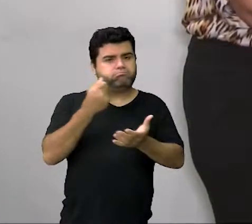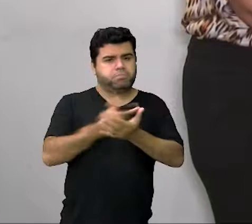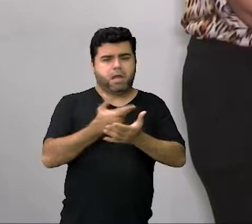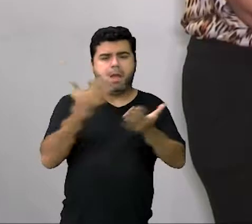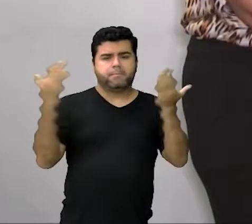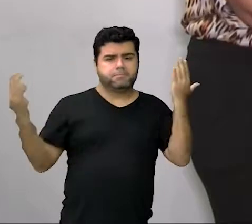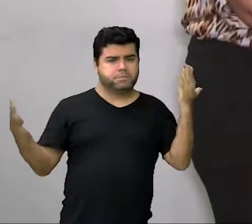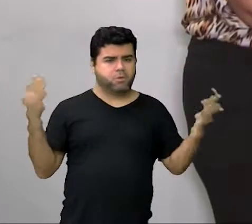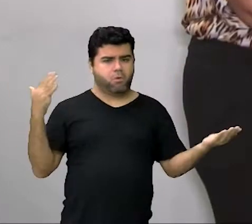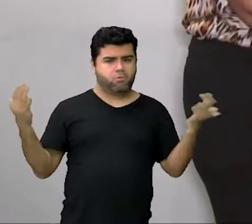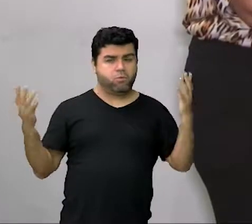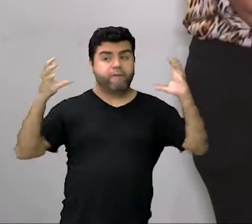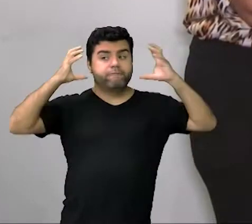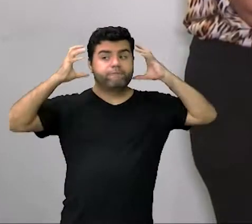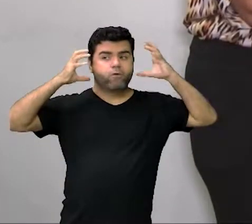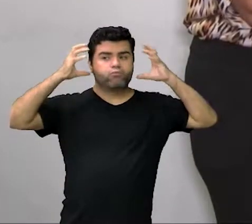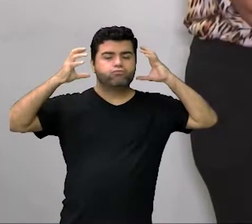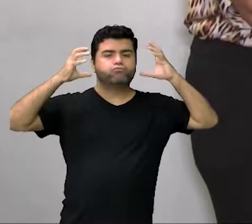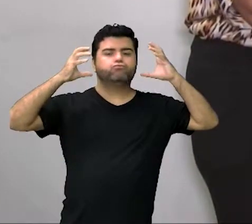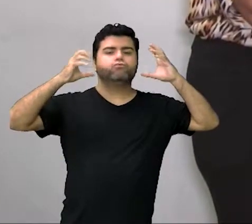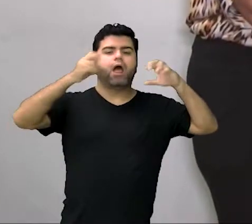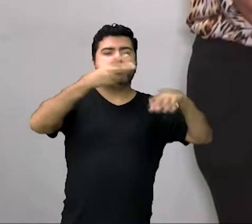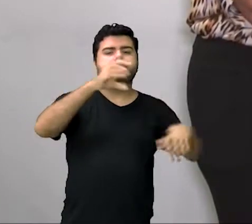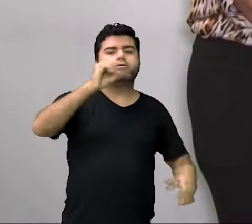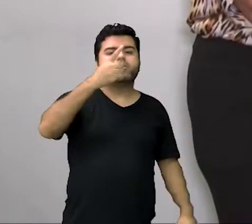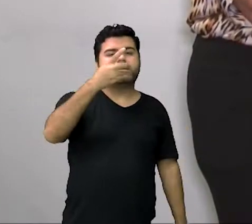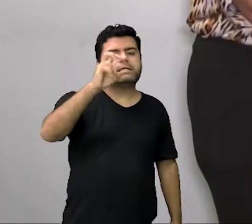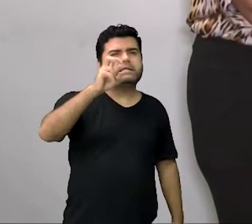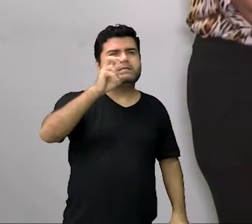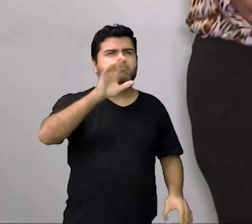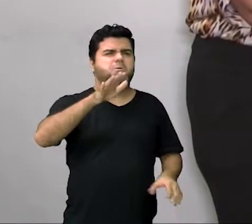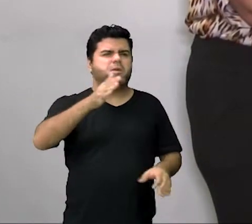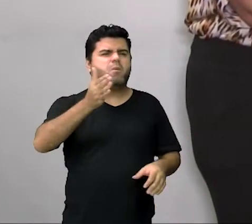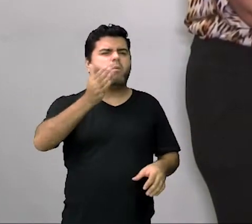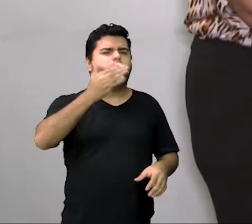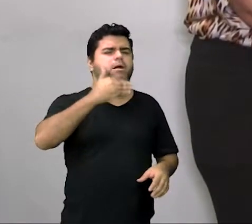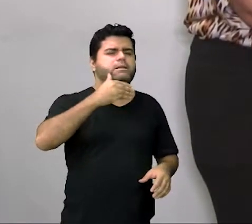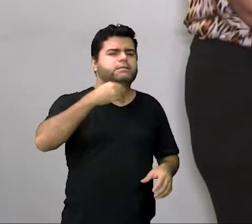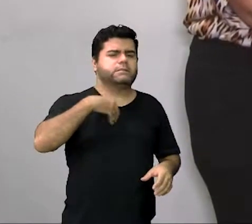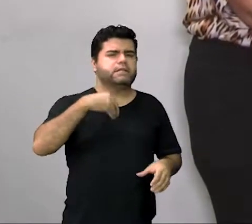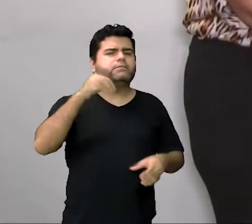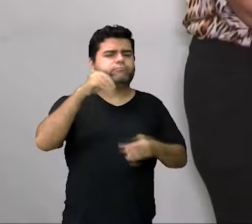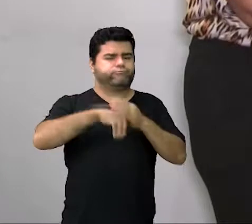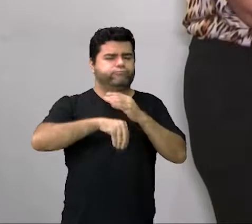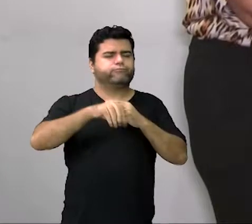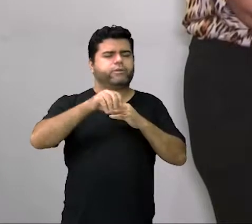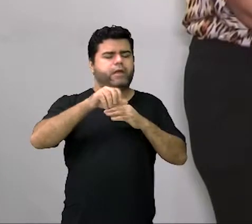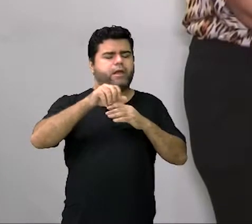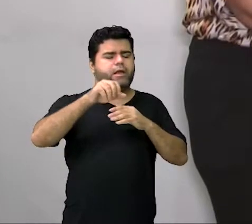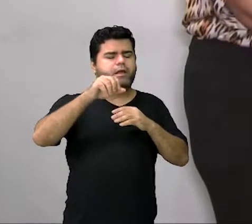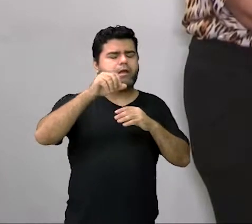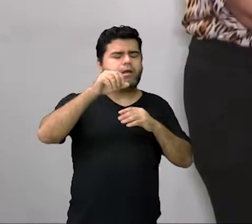psicóloga. E em 2015, até um pouquinho antes de saber que ele estava dentro do espectro,